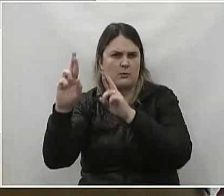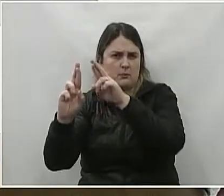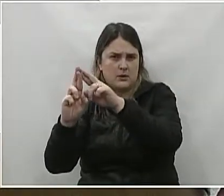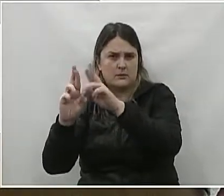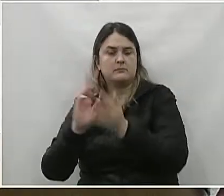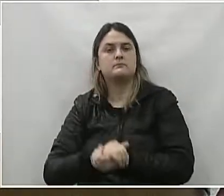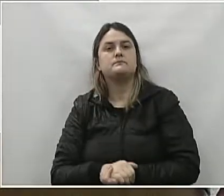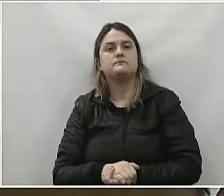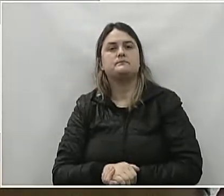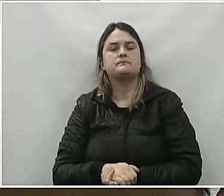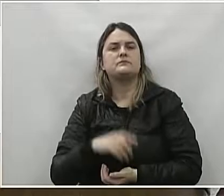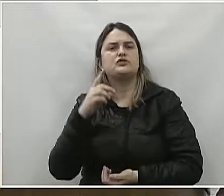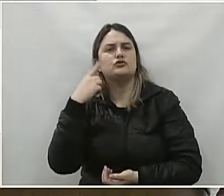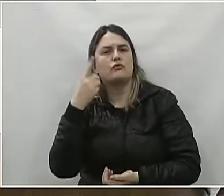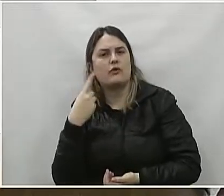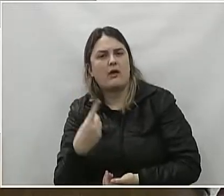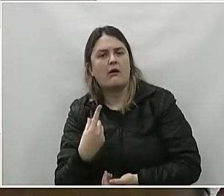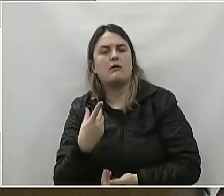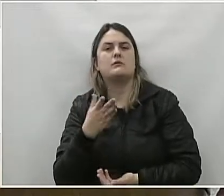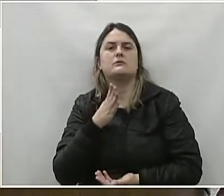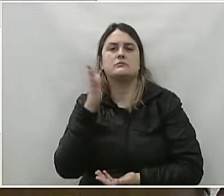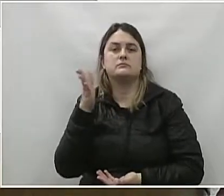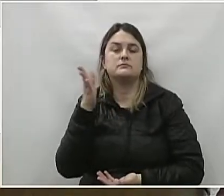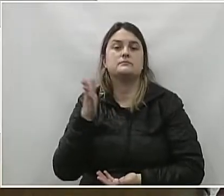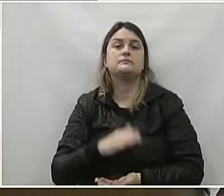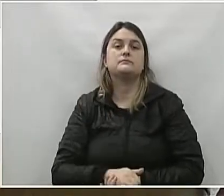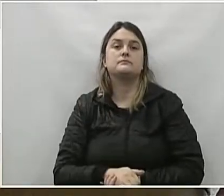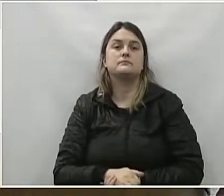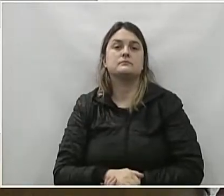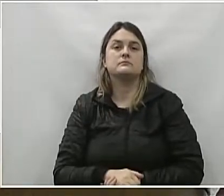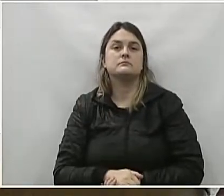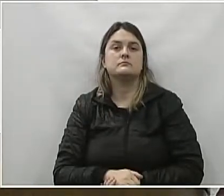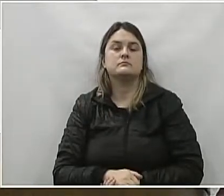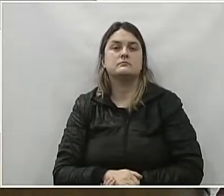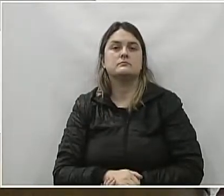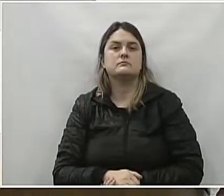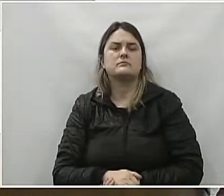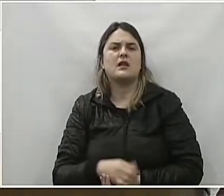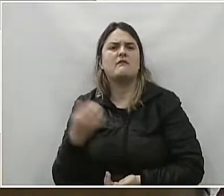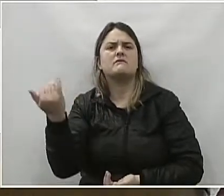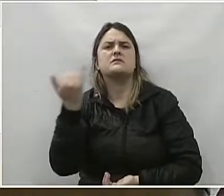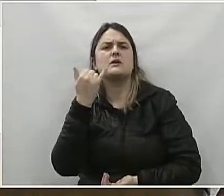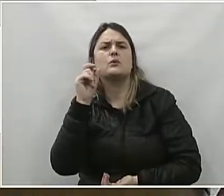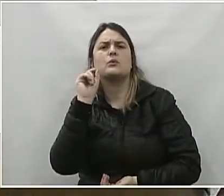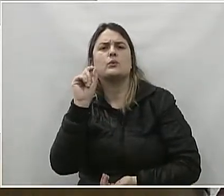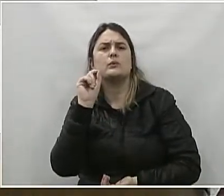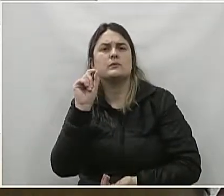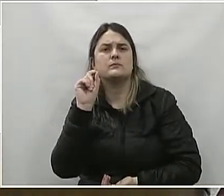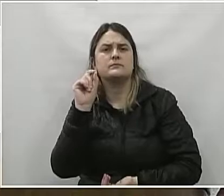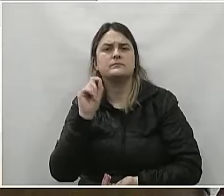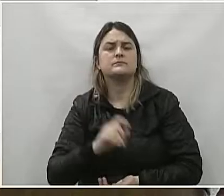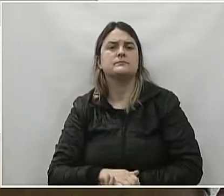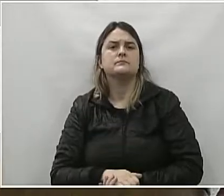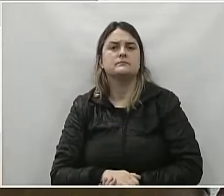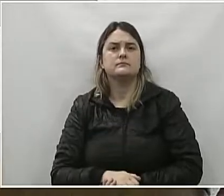lá, advogados estavam lá, e nos passaram o seguinte, que